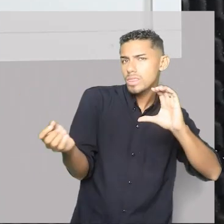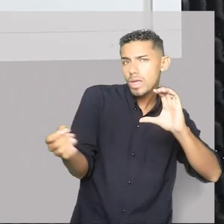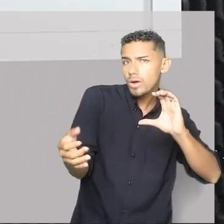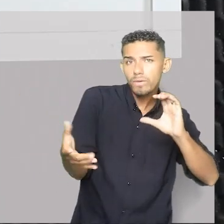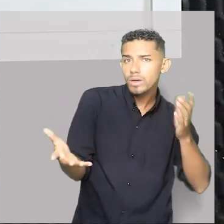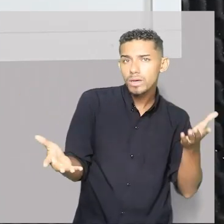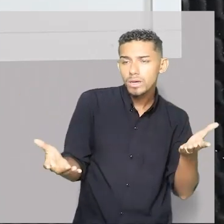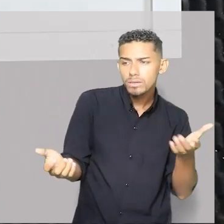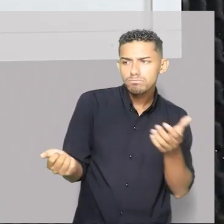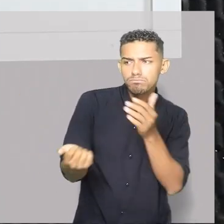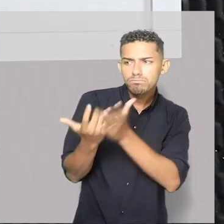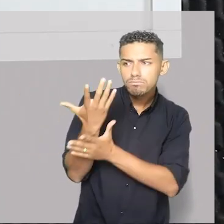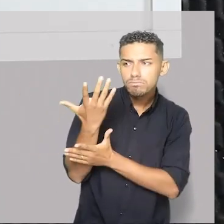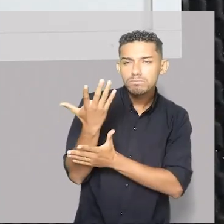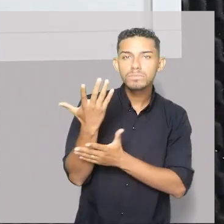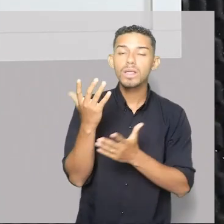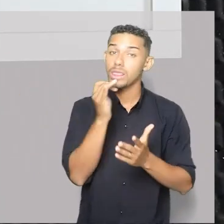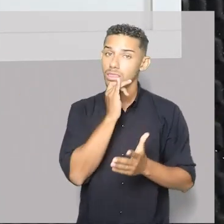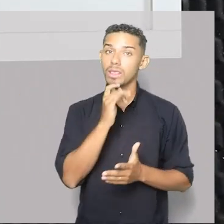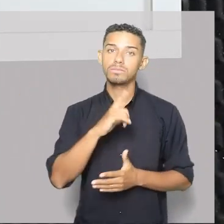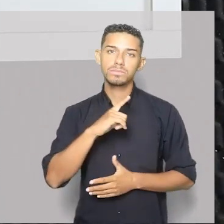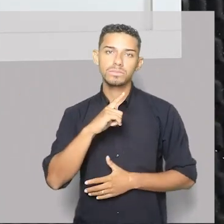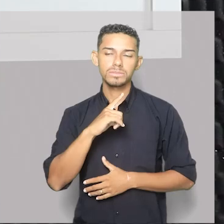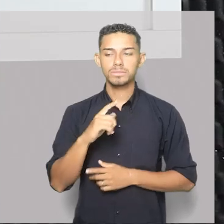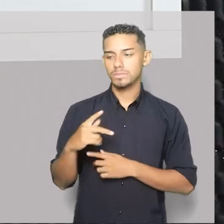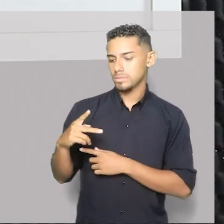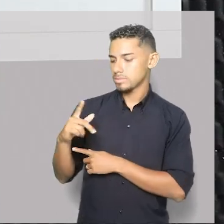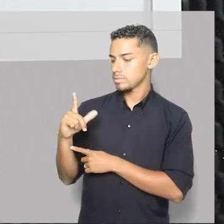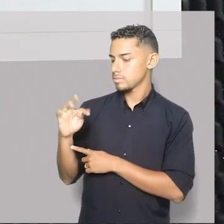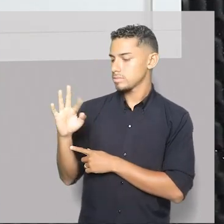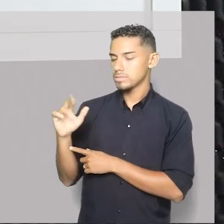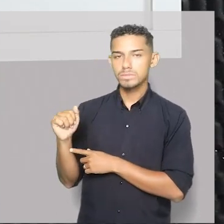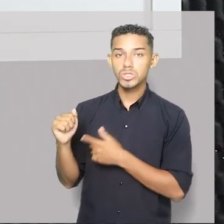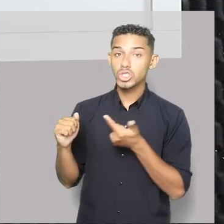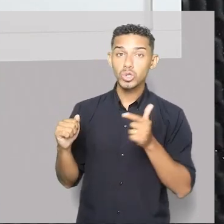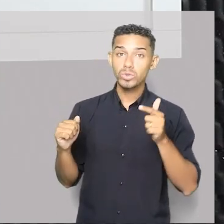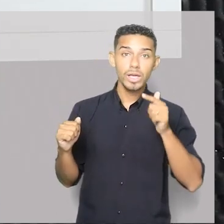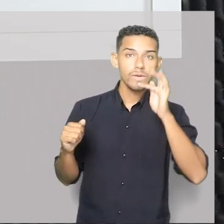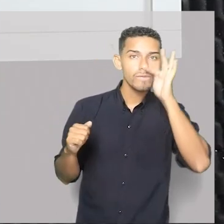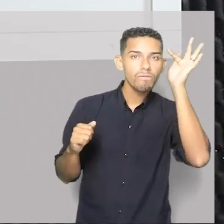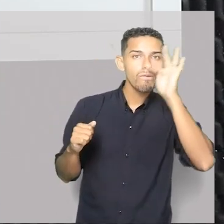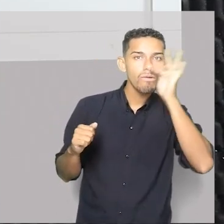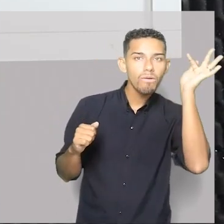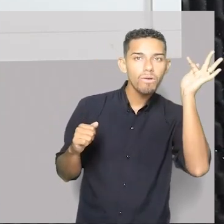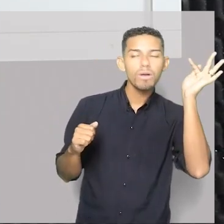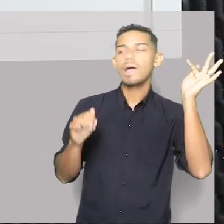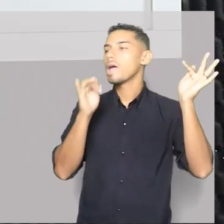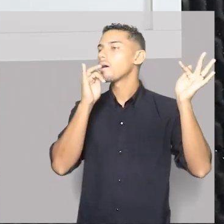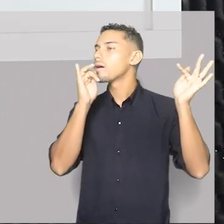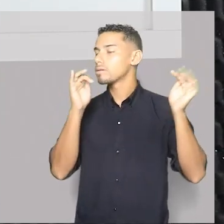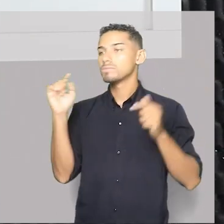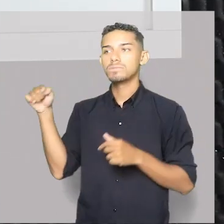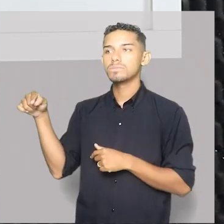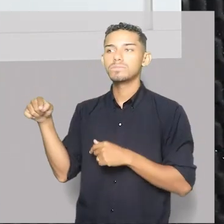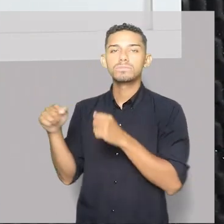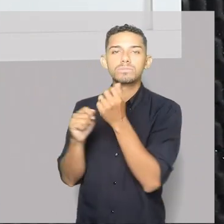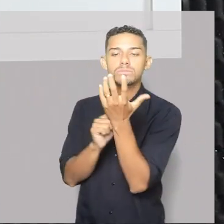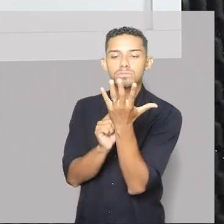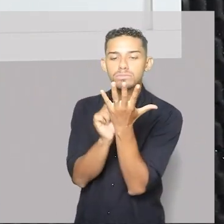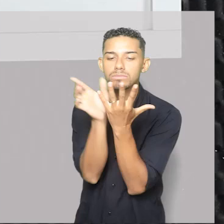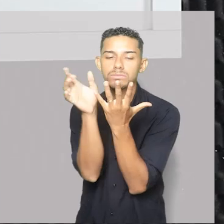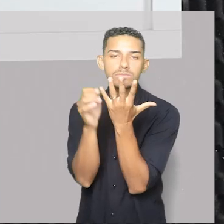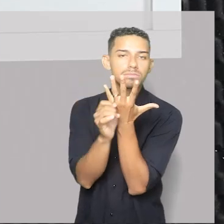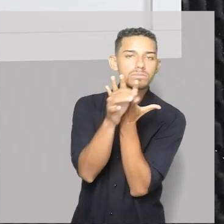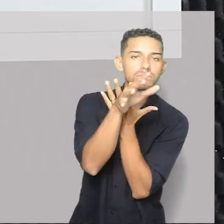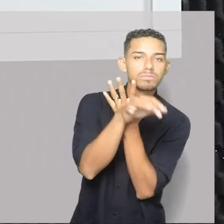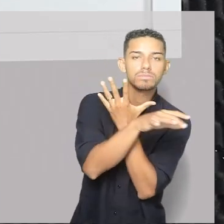que surgiu. Então, a gente tem plantas que não têm flores, como, por exemplo, os pinheiros. São plantas que não possuem